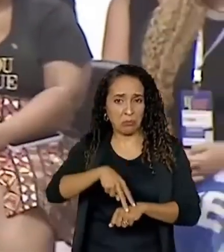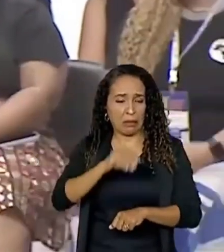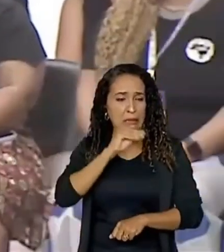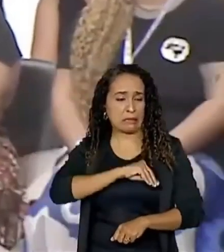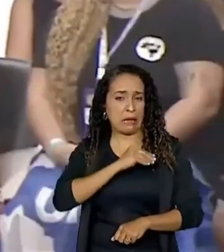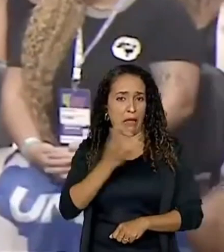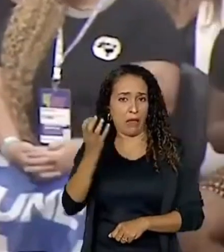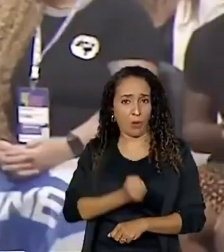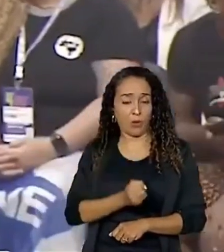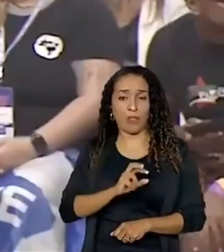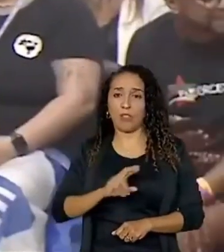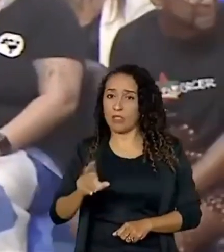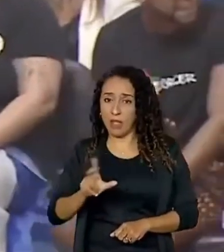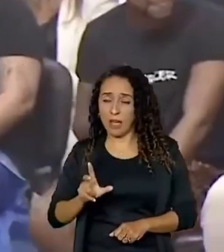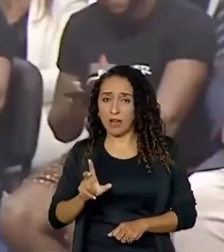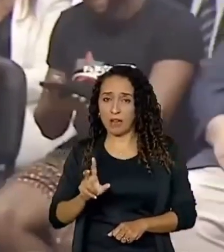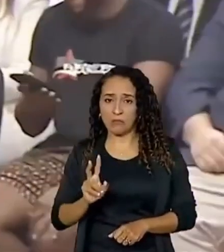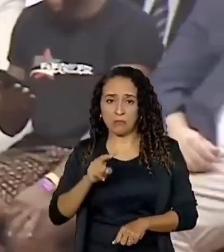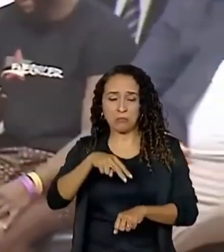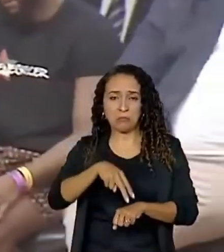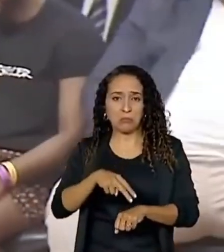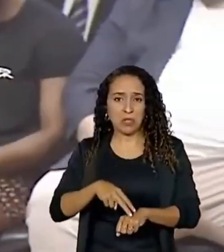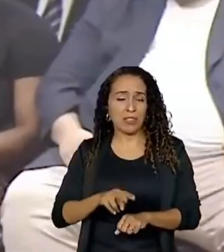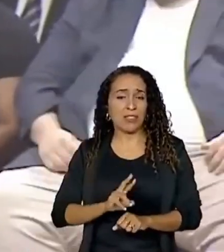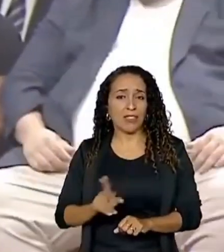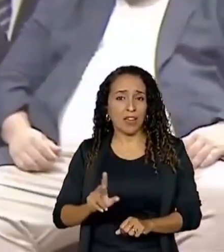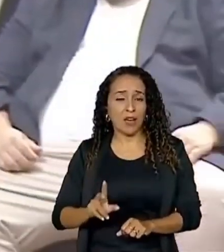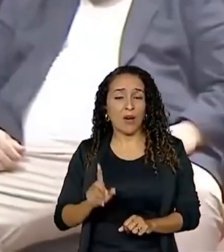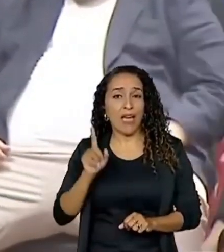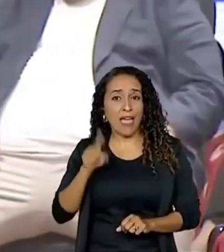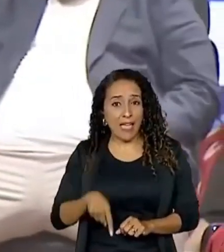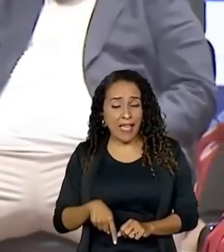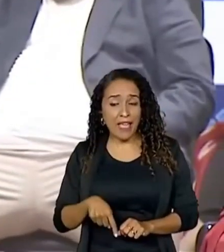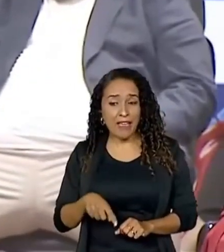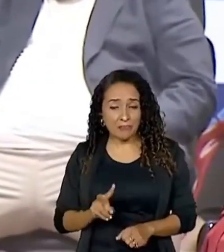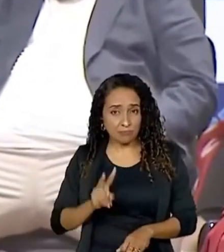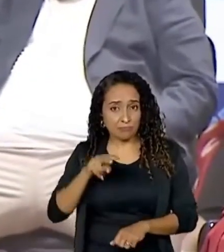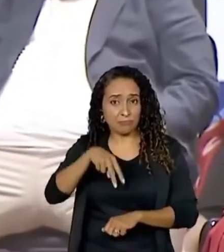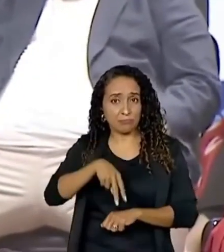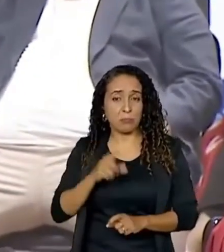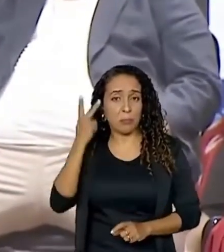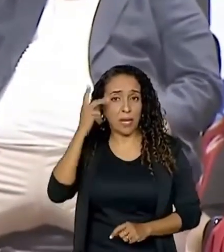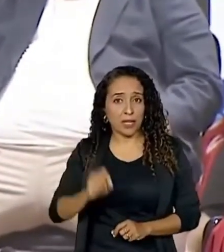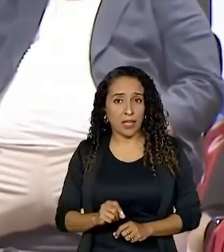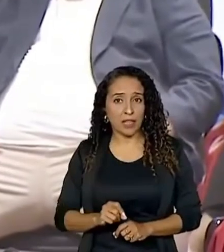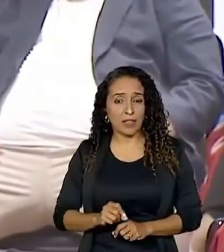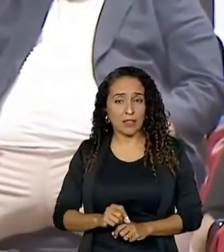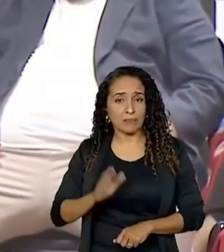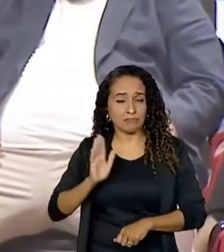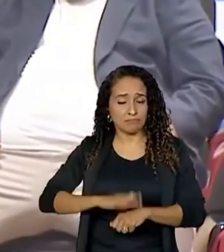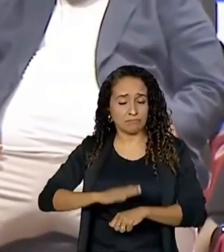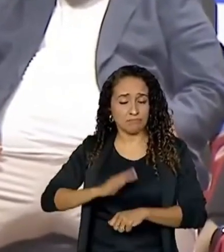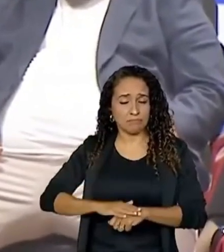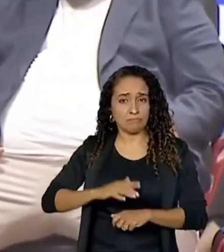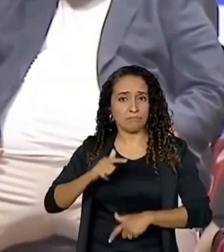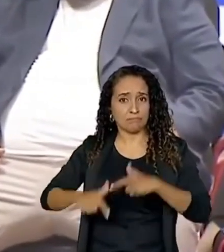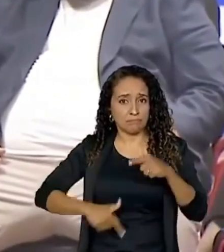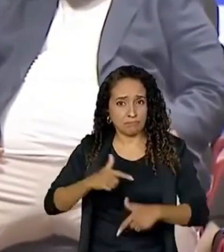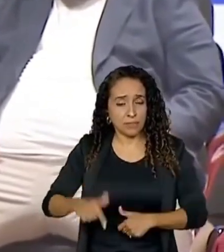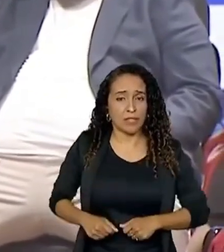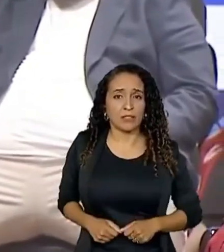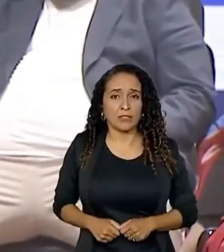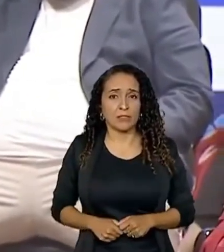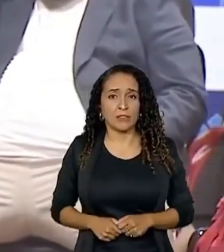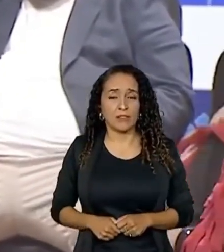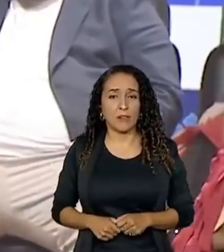salário ou vem aqui para ganhar imunidade, não. Eles vieram aqui para cumprir uma tarefa, para cumprir